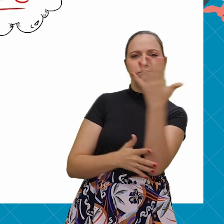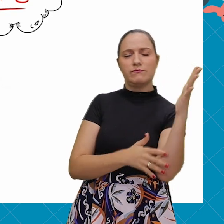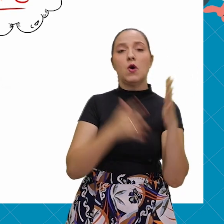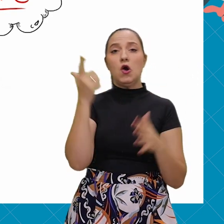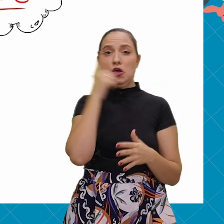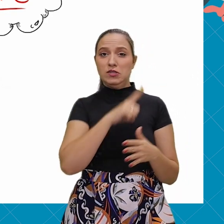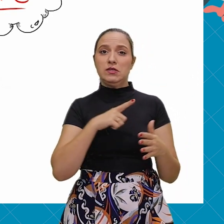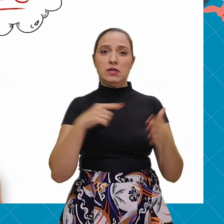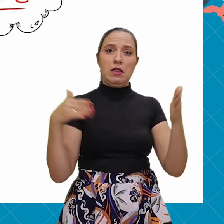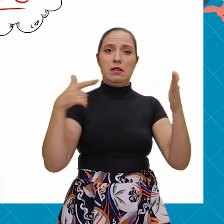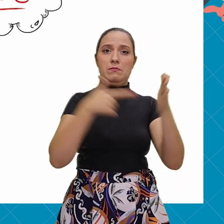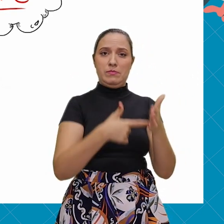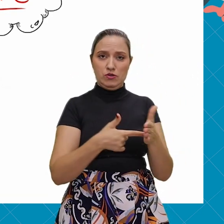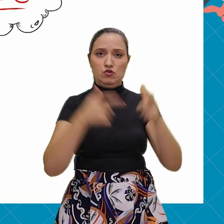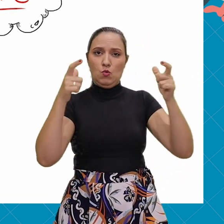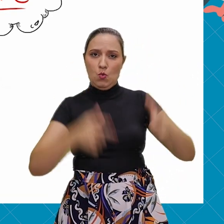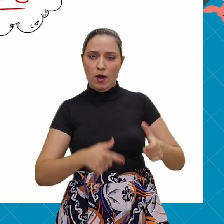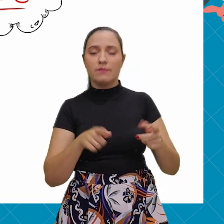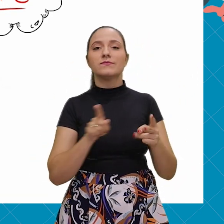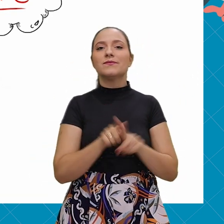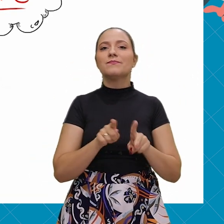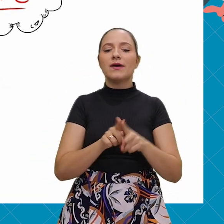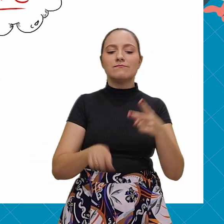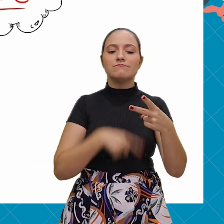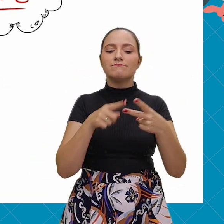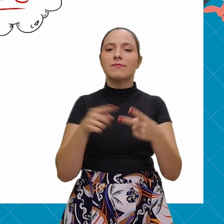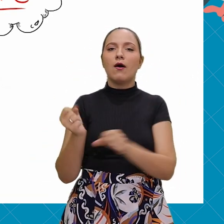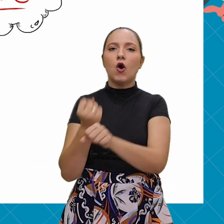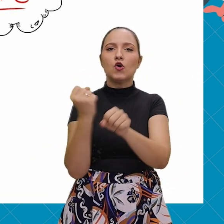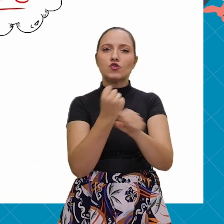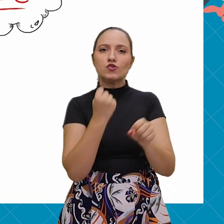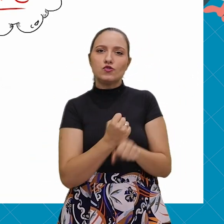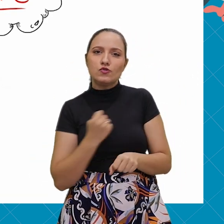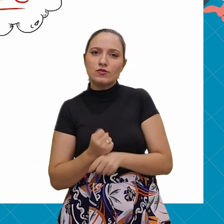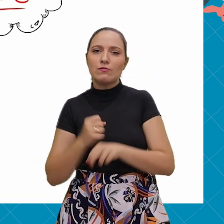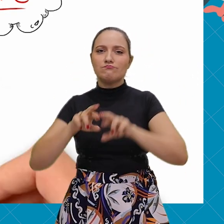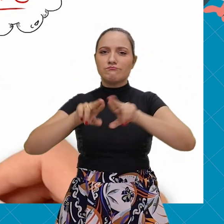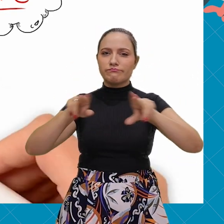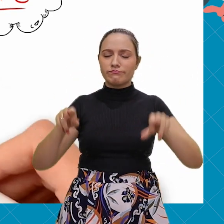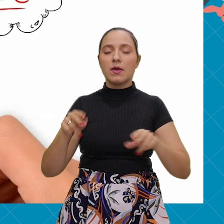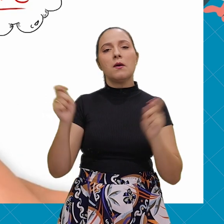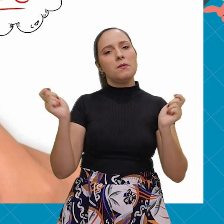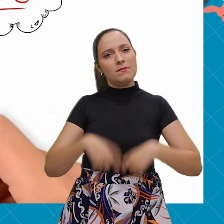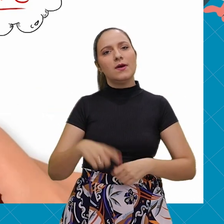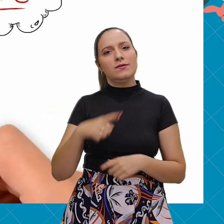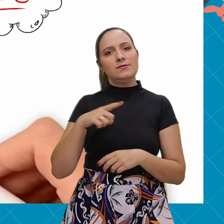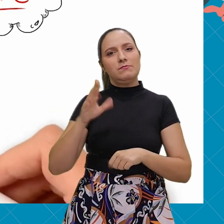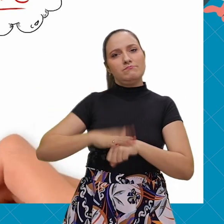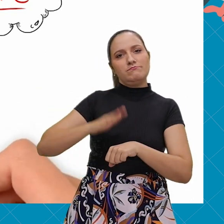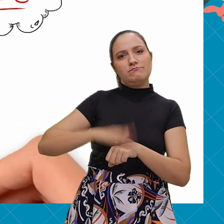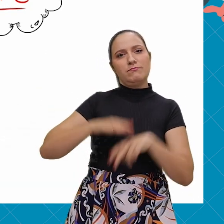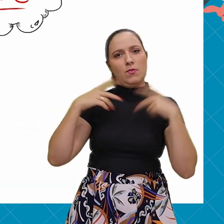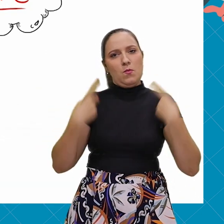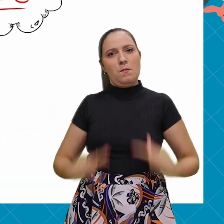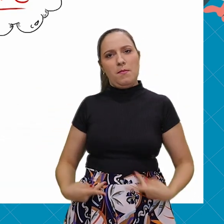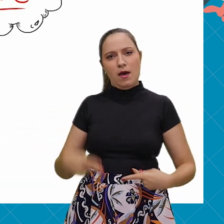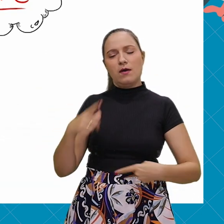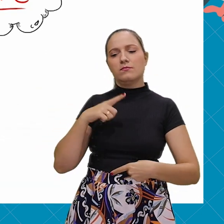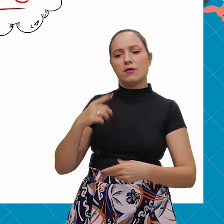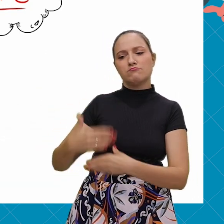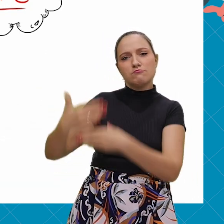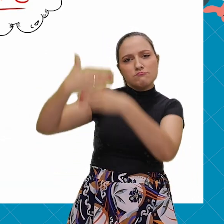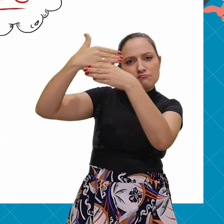e que vão delimitar naturalmente determinado local, e também os limites artificiais, que são aqueles que são frutos da